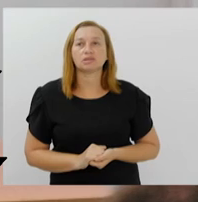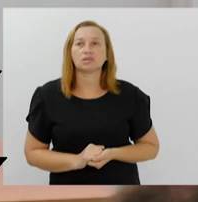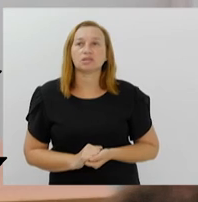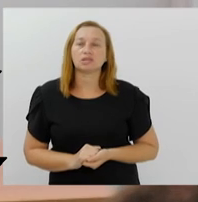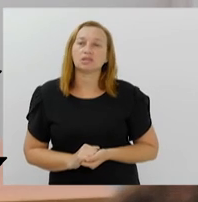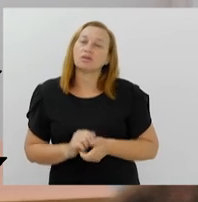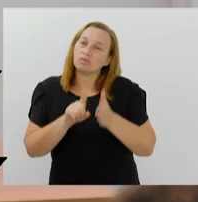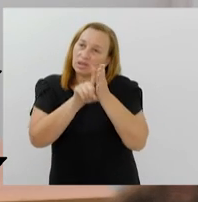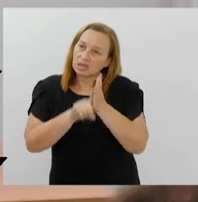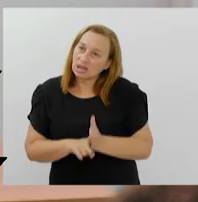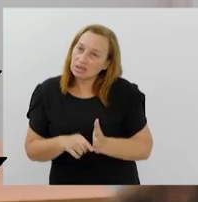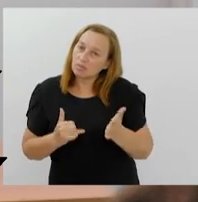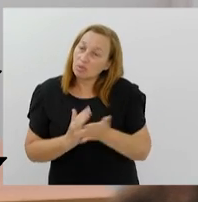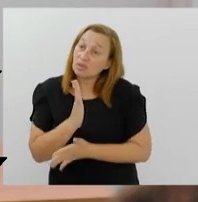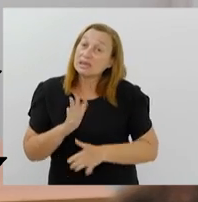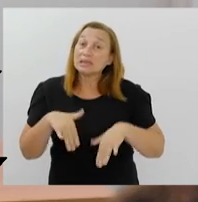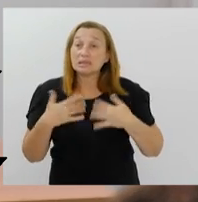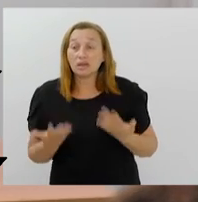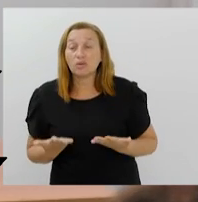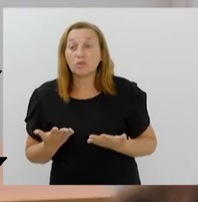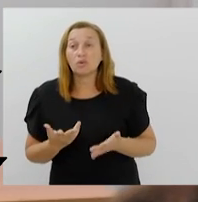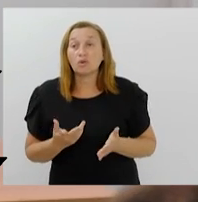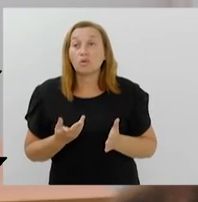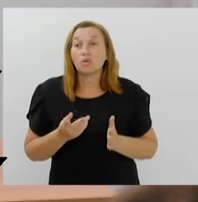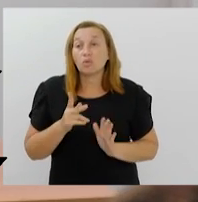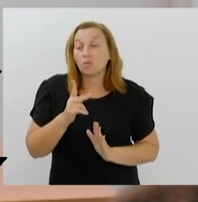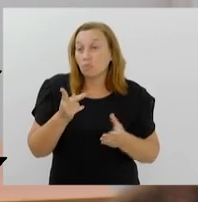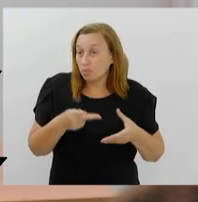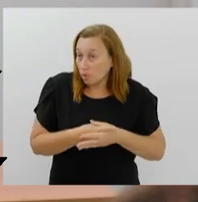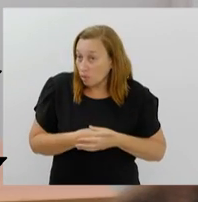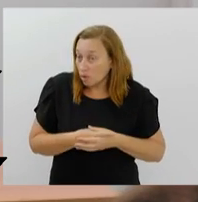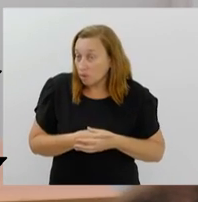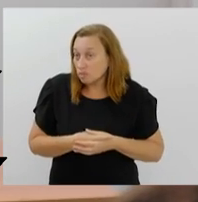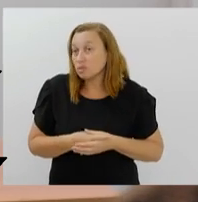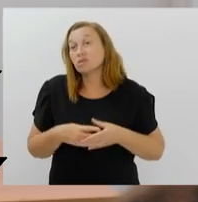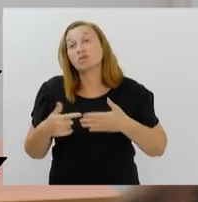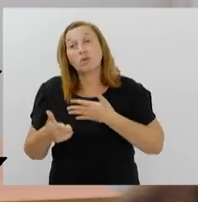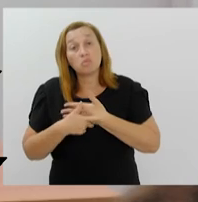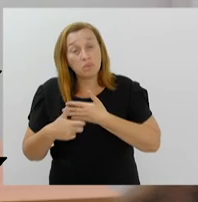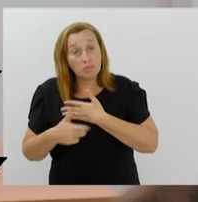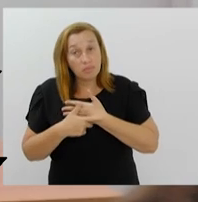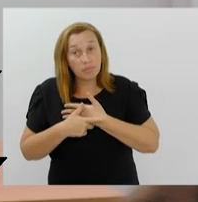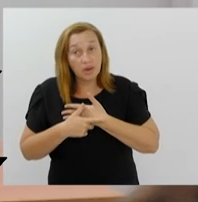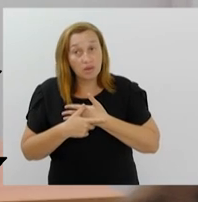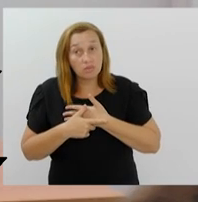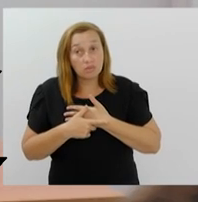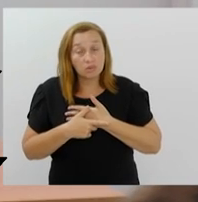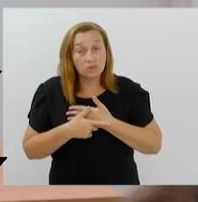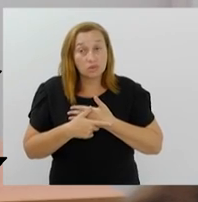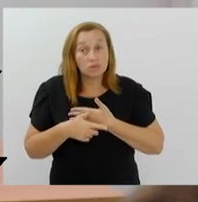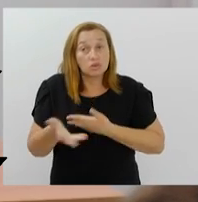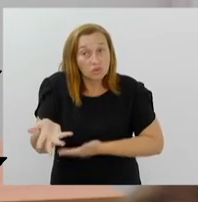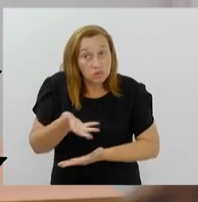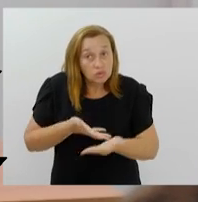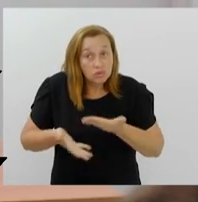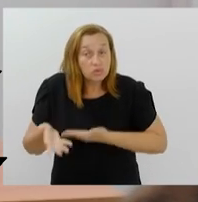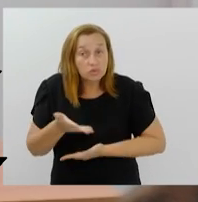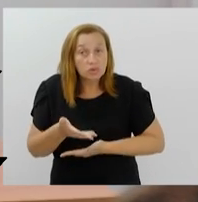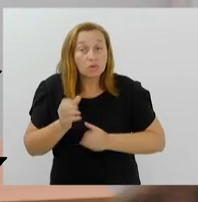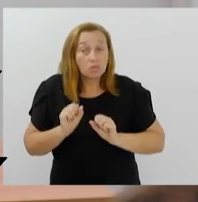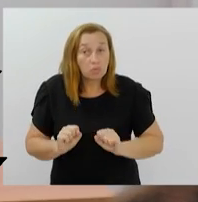fizemos análise aprovamos então assim o PROCON ele tem o papel de conciliar o PROCON ele pode ingressar com ações